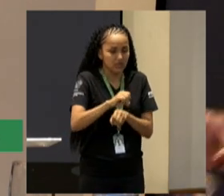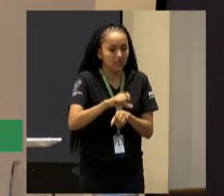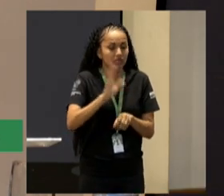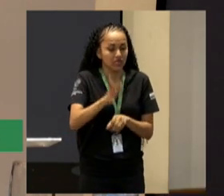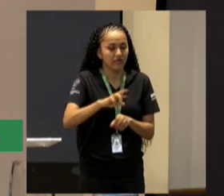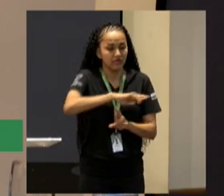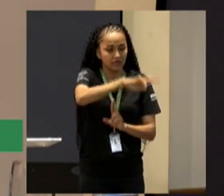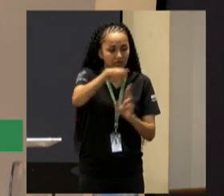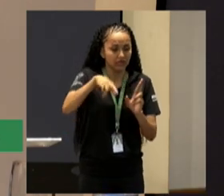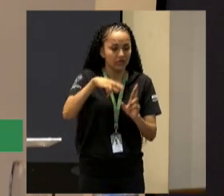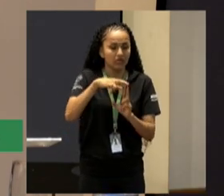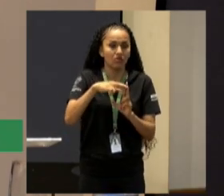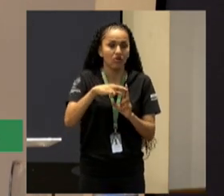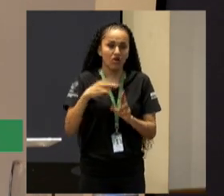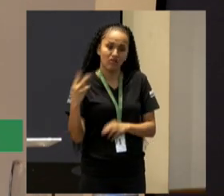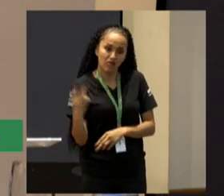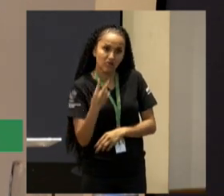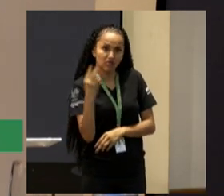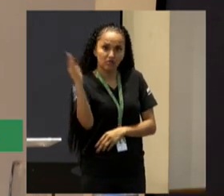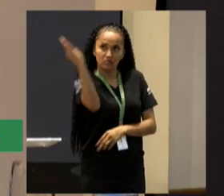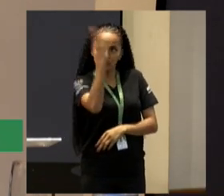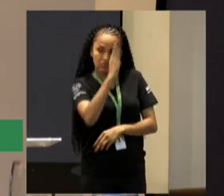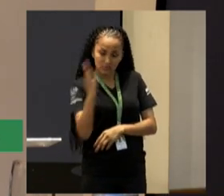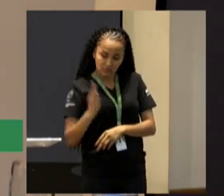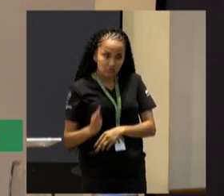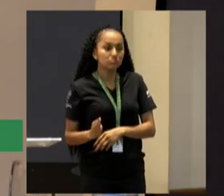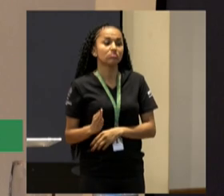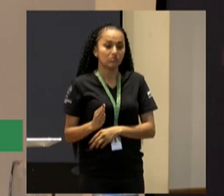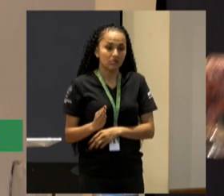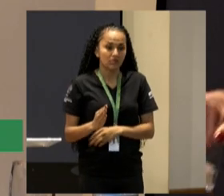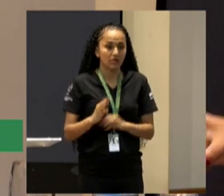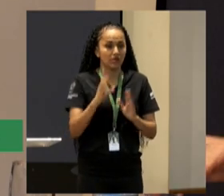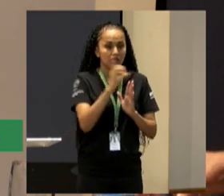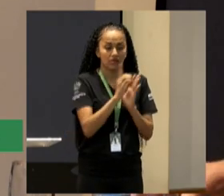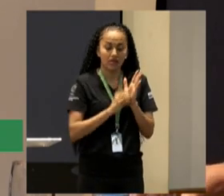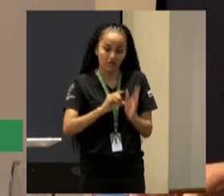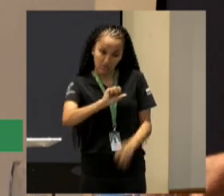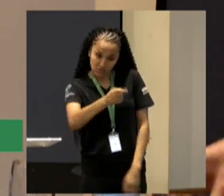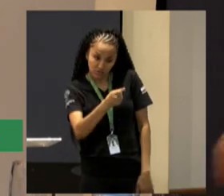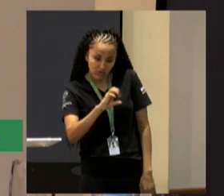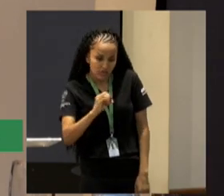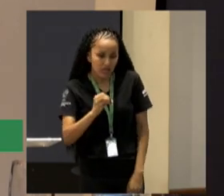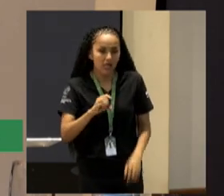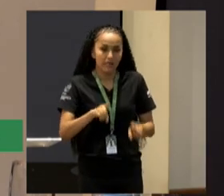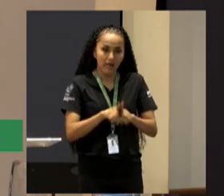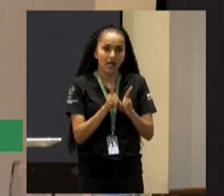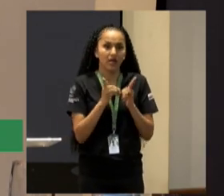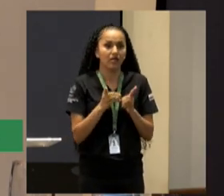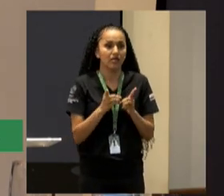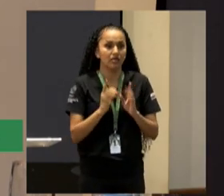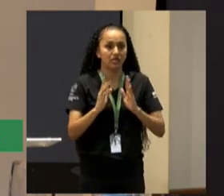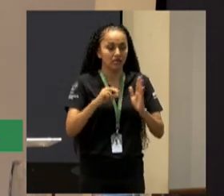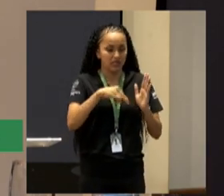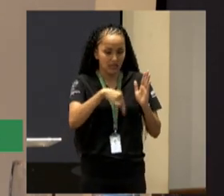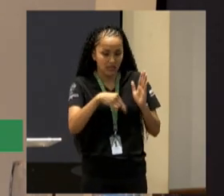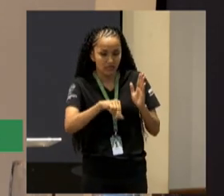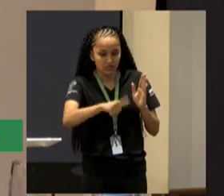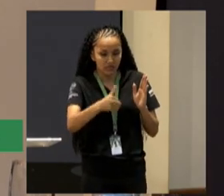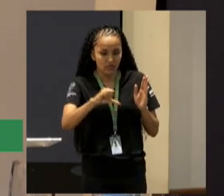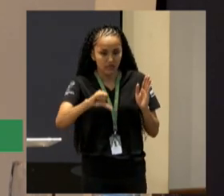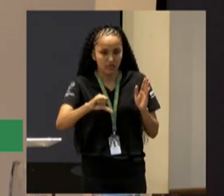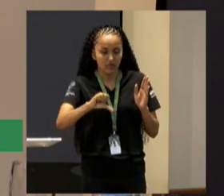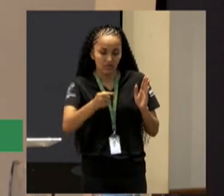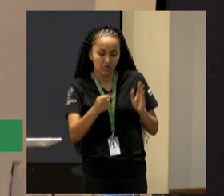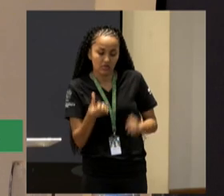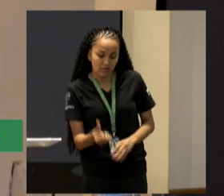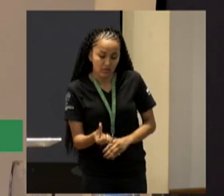a ícone com reconhecimento nacional. Na década de 80, mais precisamente em novembro de